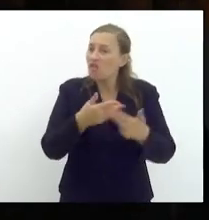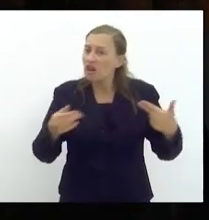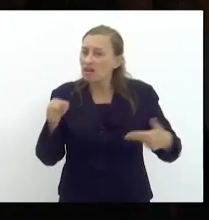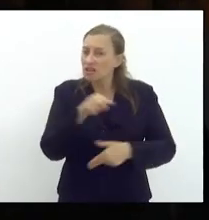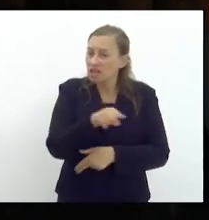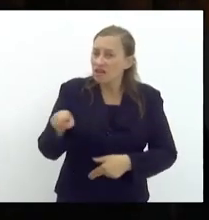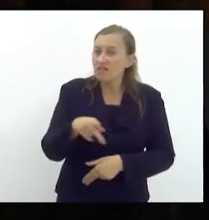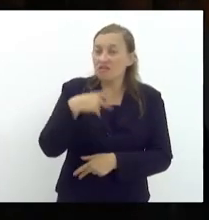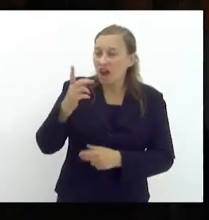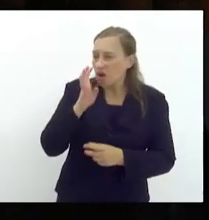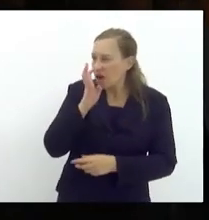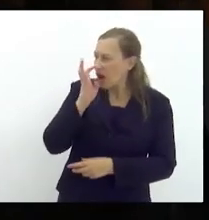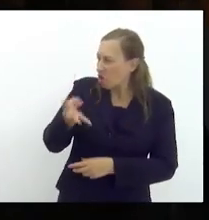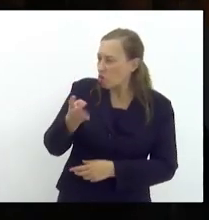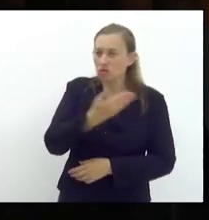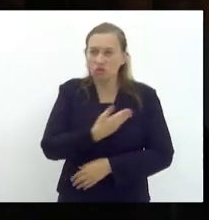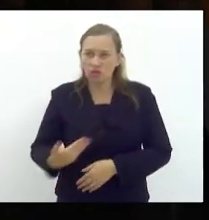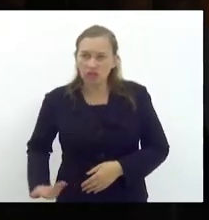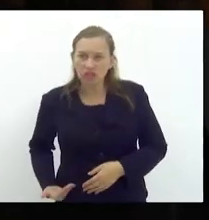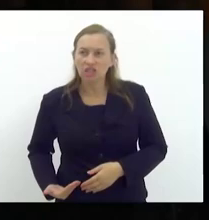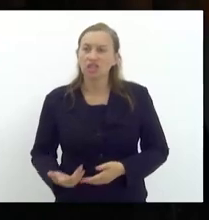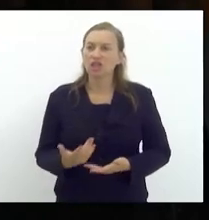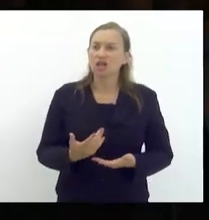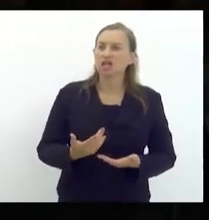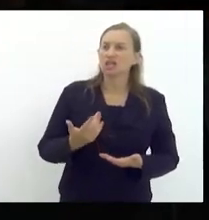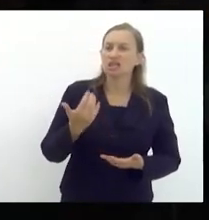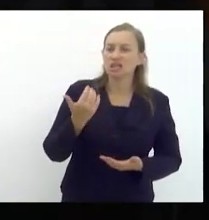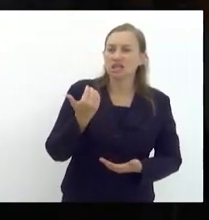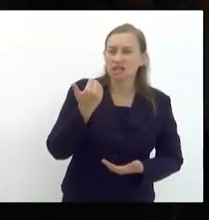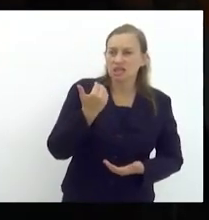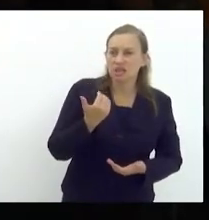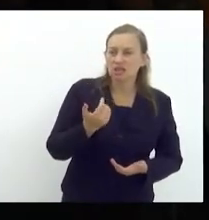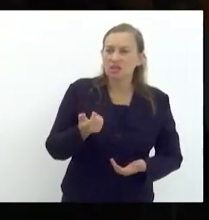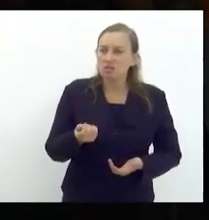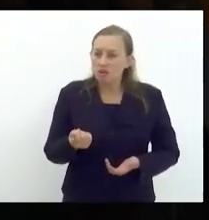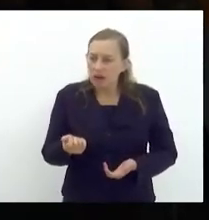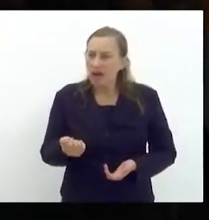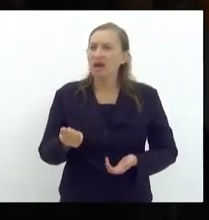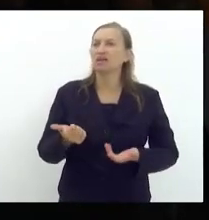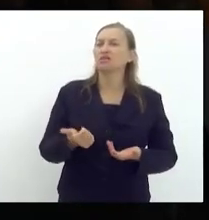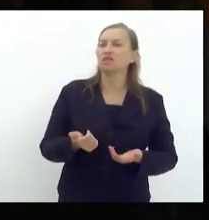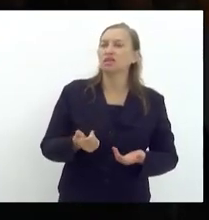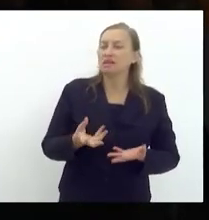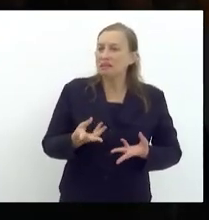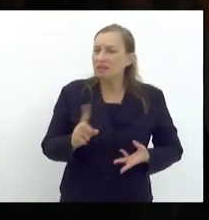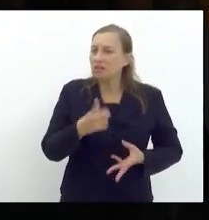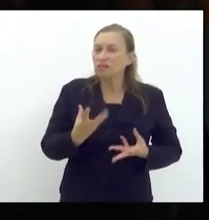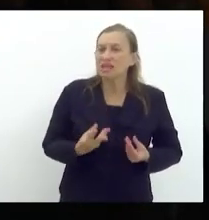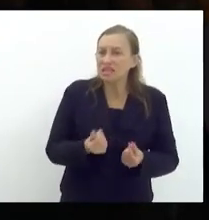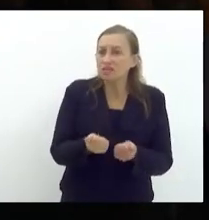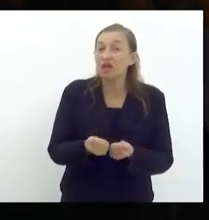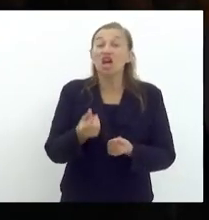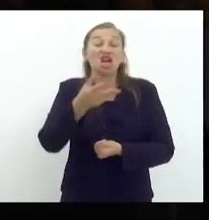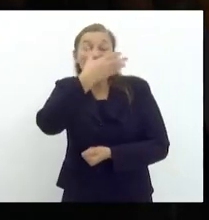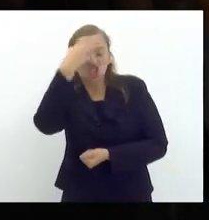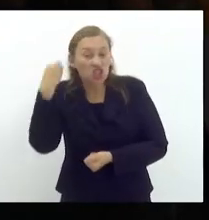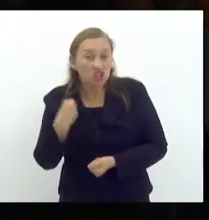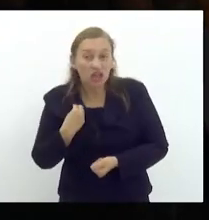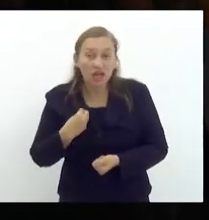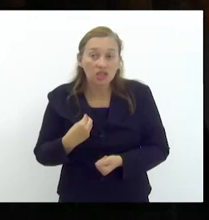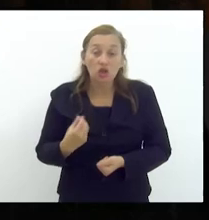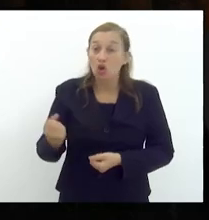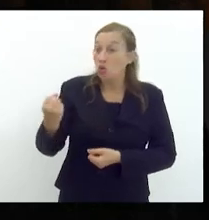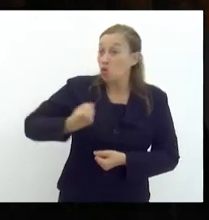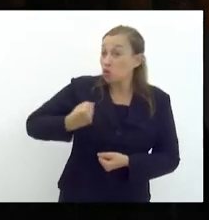aqui falam e acusam o governador de forma Leviana covarde caluniosa de insensível esquecem que